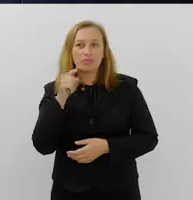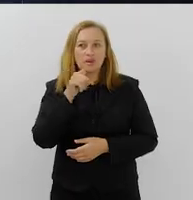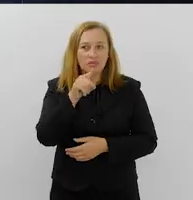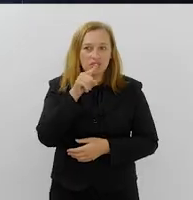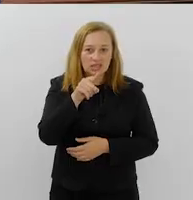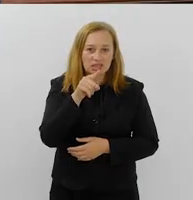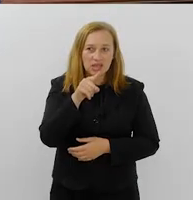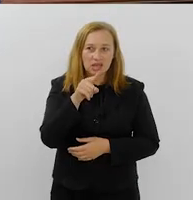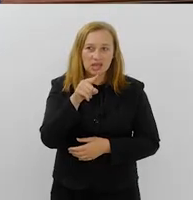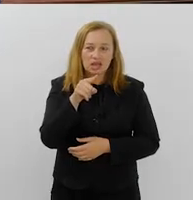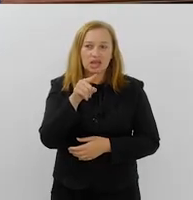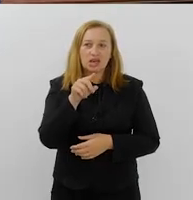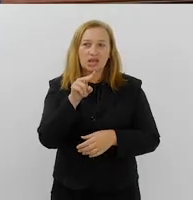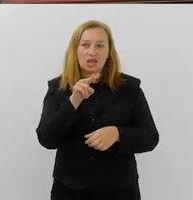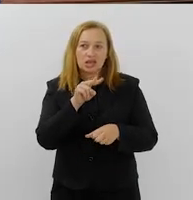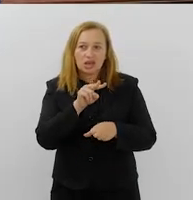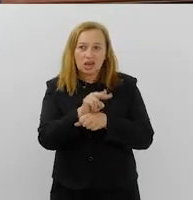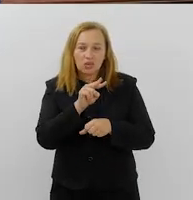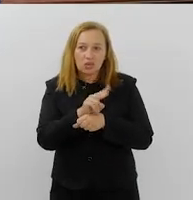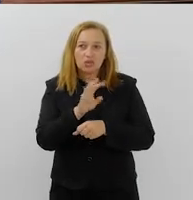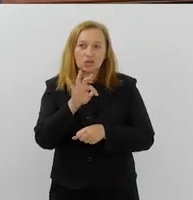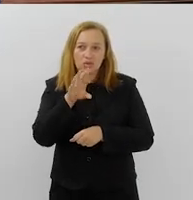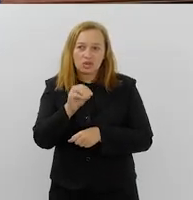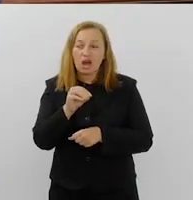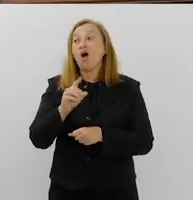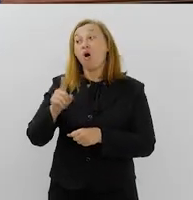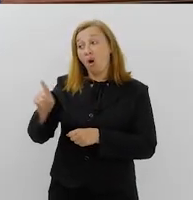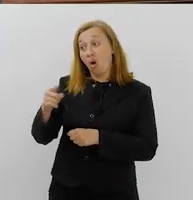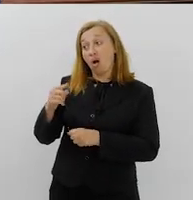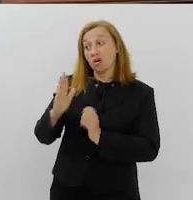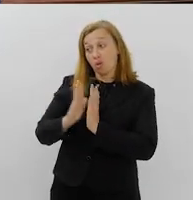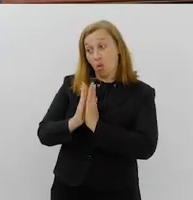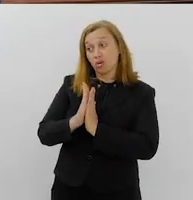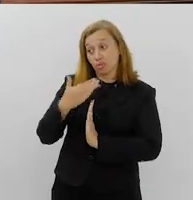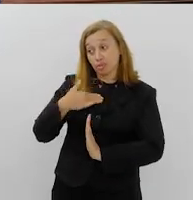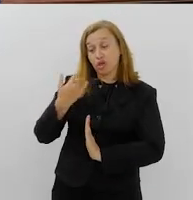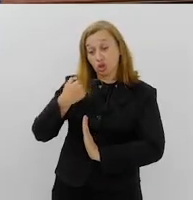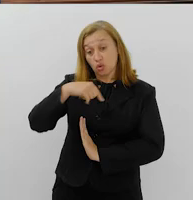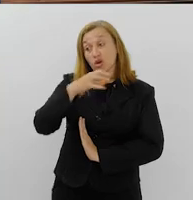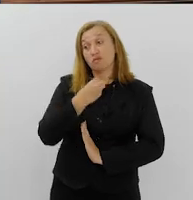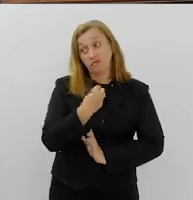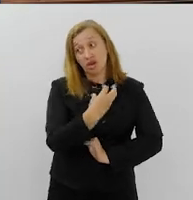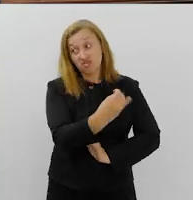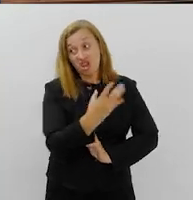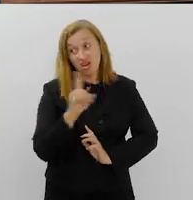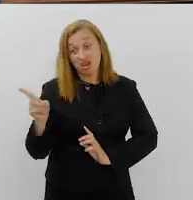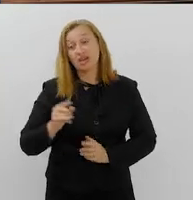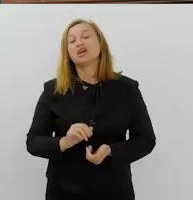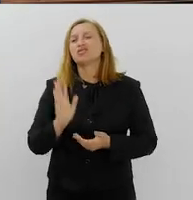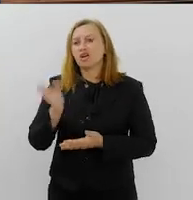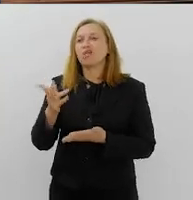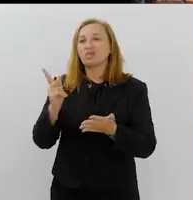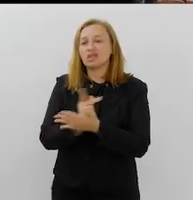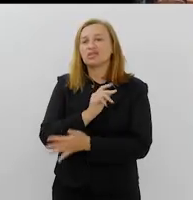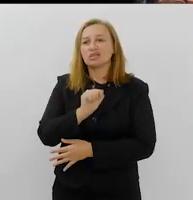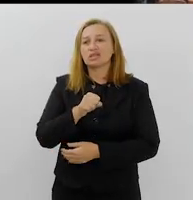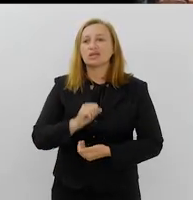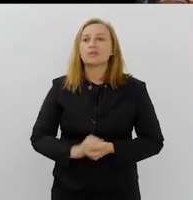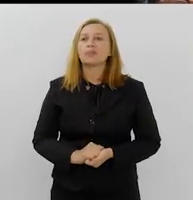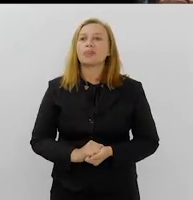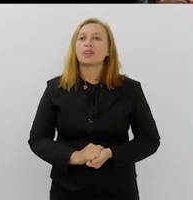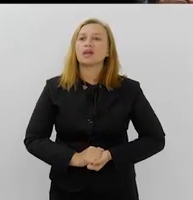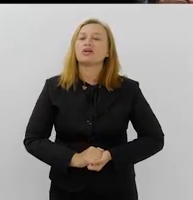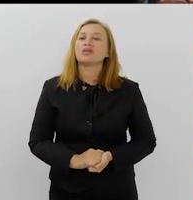Por saber que você é um zelador de santo, passa lá... reza por mim que eu estou indo para não sei para onde. Sim, isso já acontece? Aconteceu